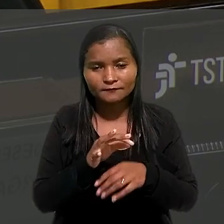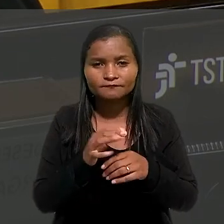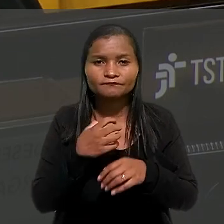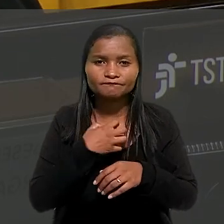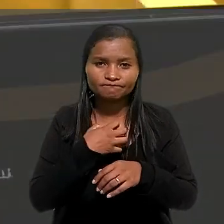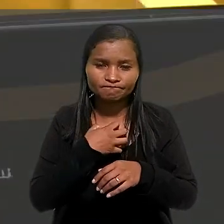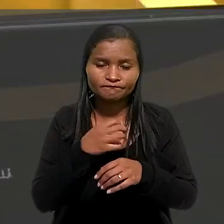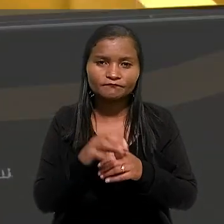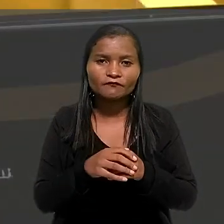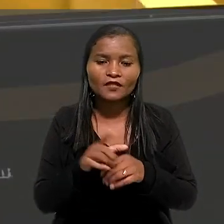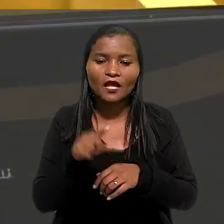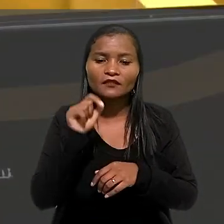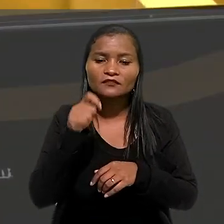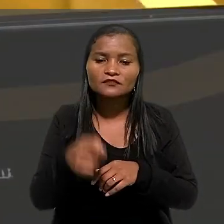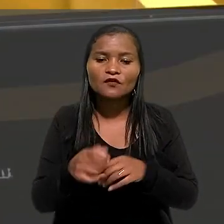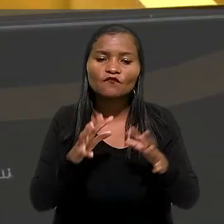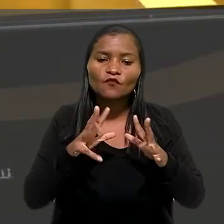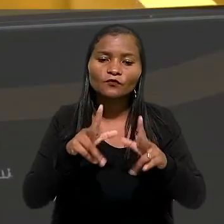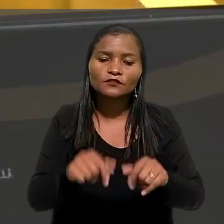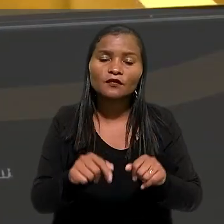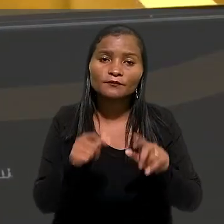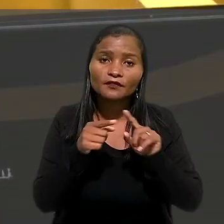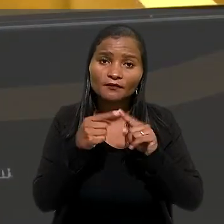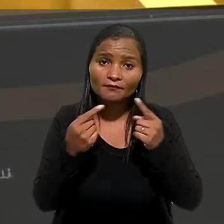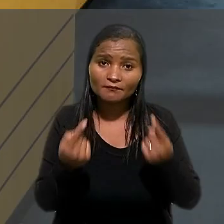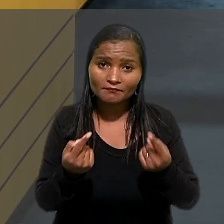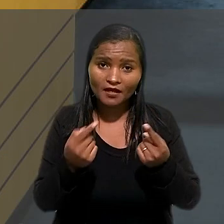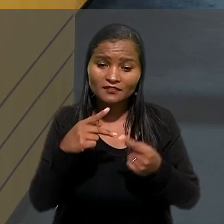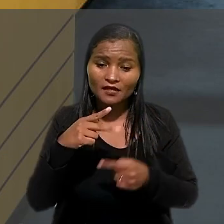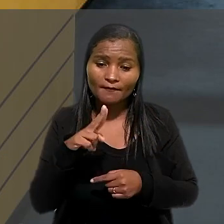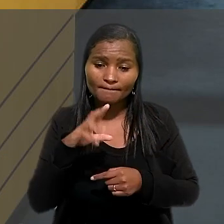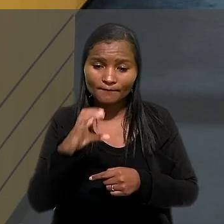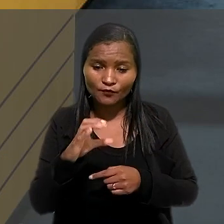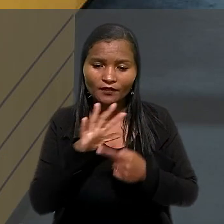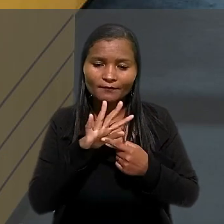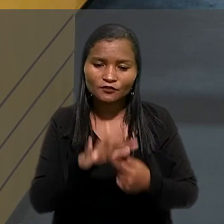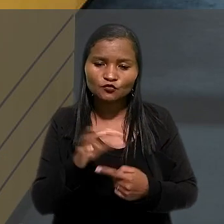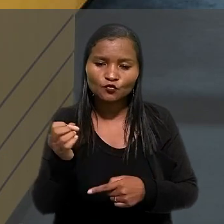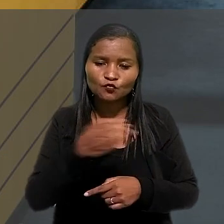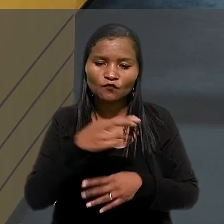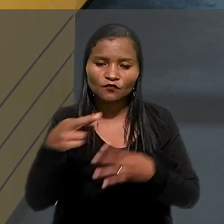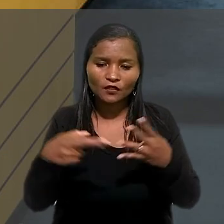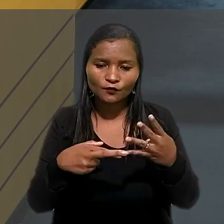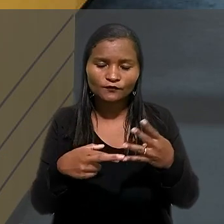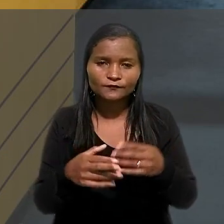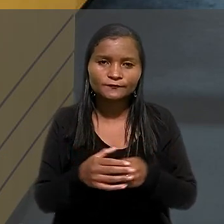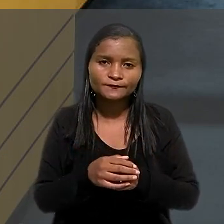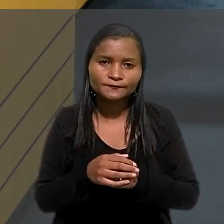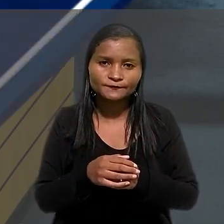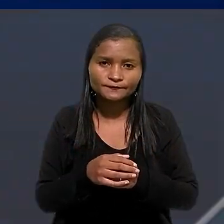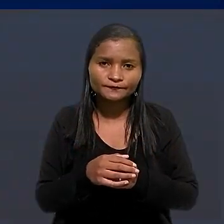nesse sentido. A decisão foi unânime, no entanto, a PUC apresentou novo recurso.